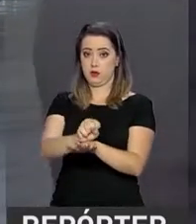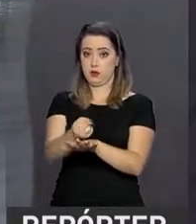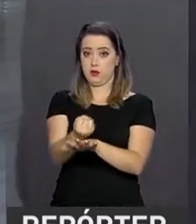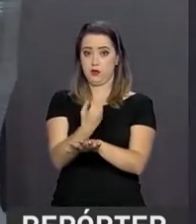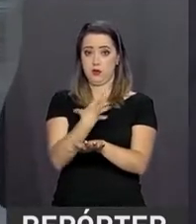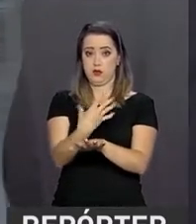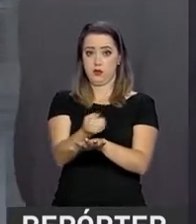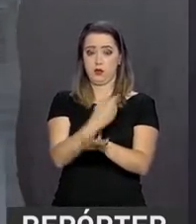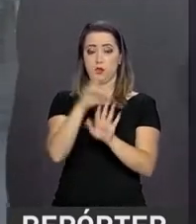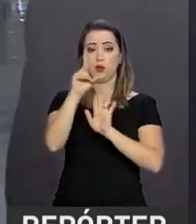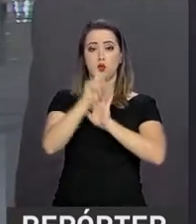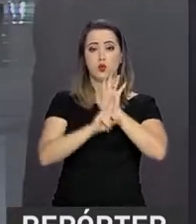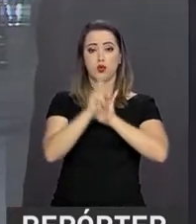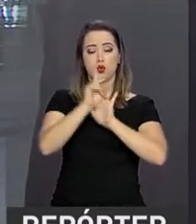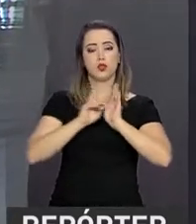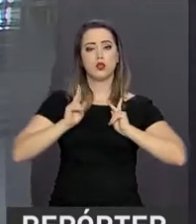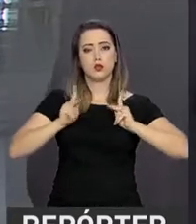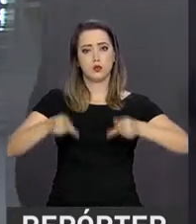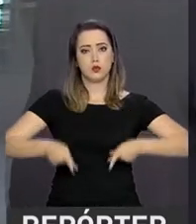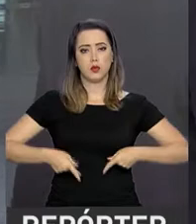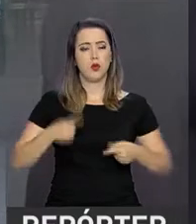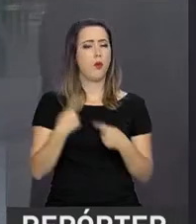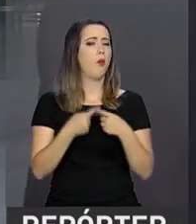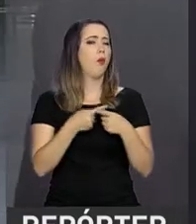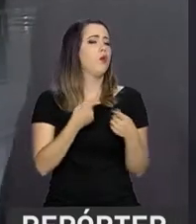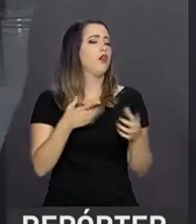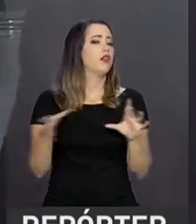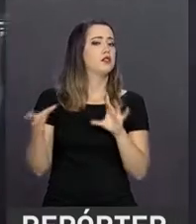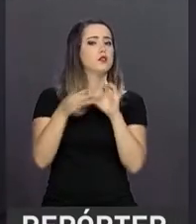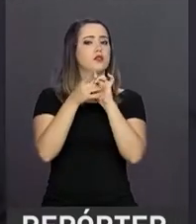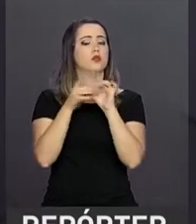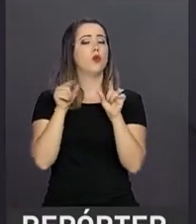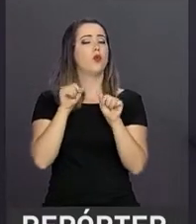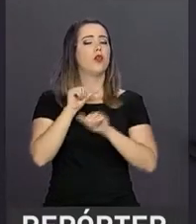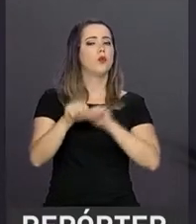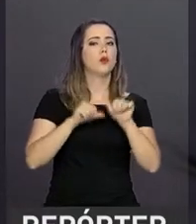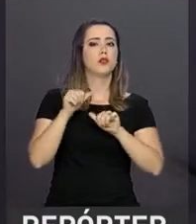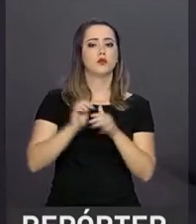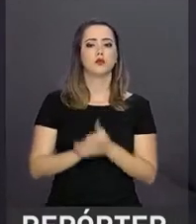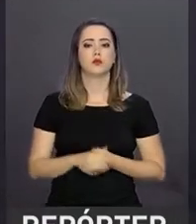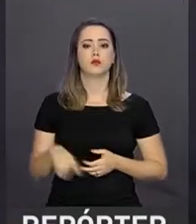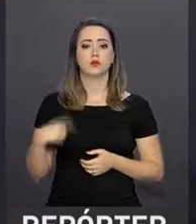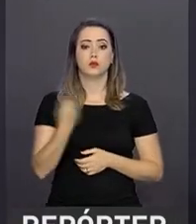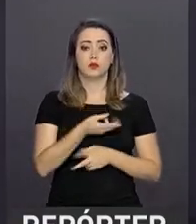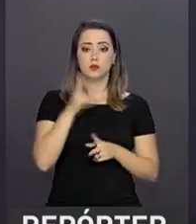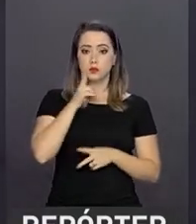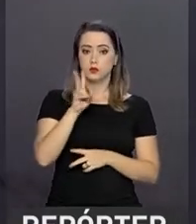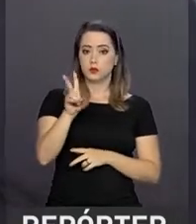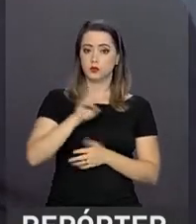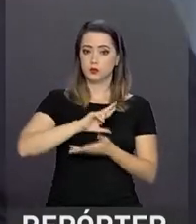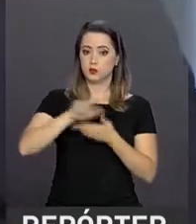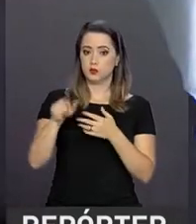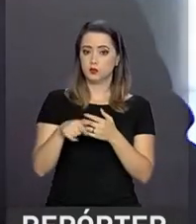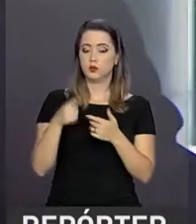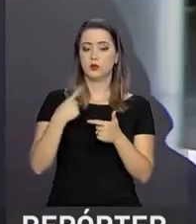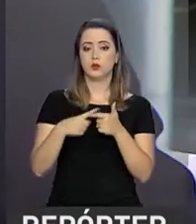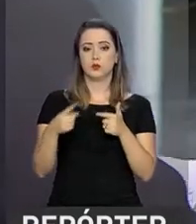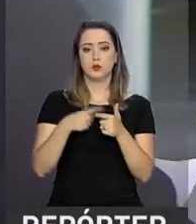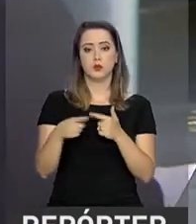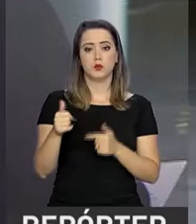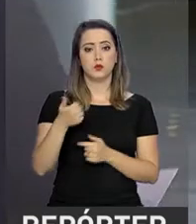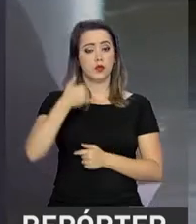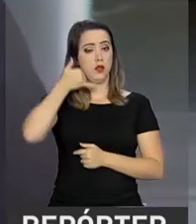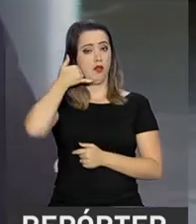Érica Queiroz. Ouvidora, por que essa integração e o que muda a partir de agora? Nós notamos uma grande quantidade de pessoas que ligavam